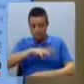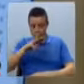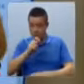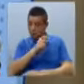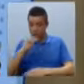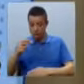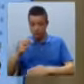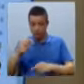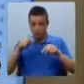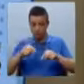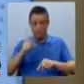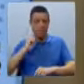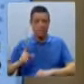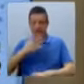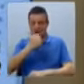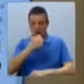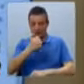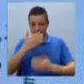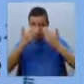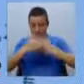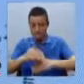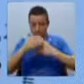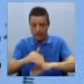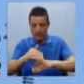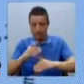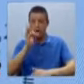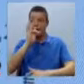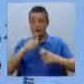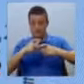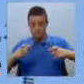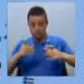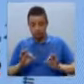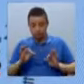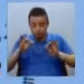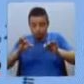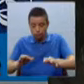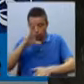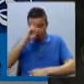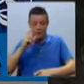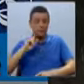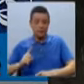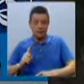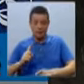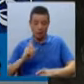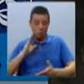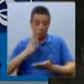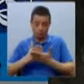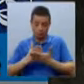inicialmente previsto para o dia 15 o prazo para validar as faturas acabou por ser alargado pelo governo até o último dia do